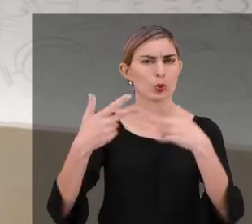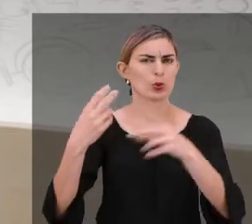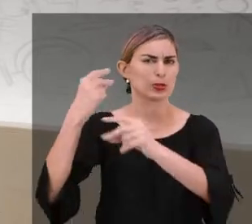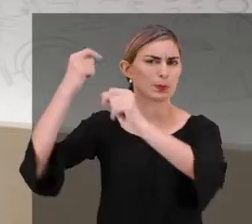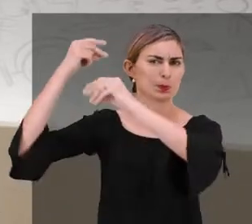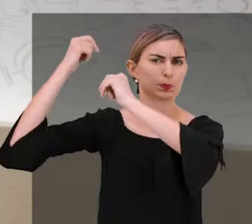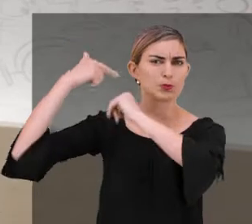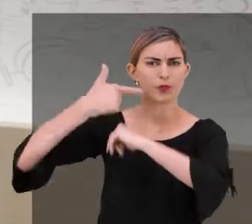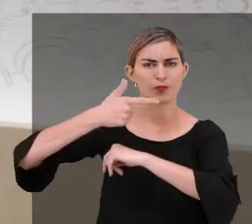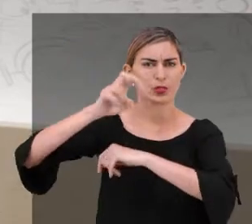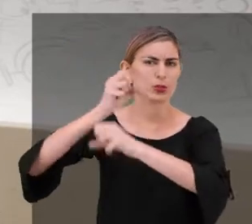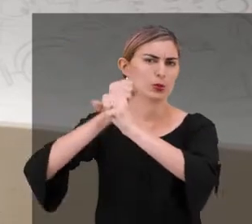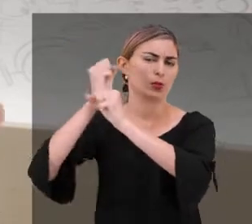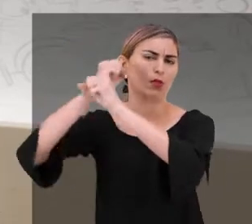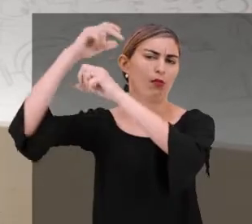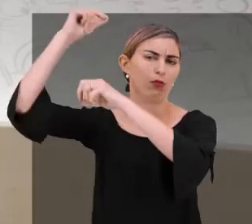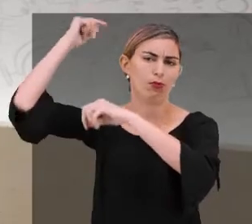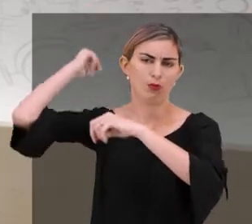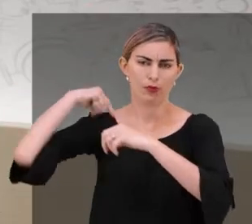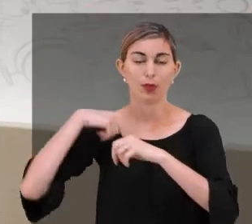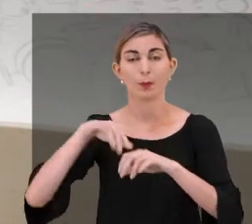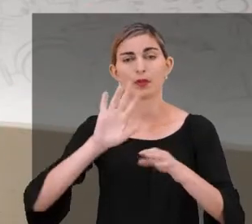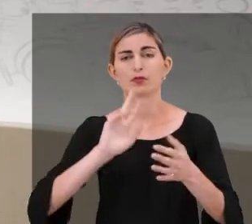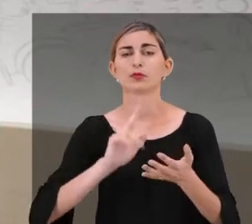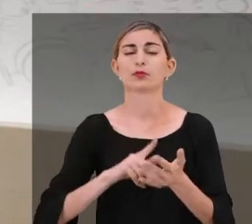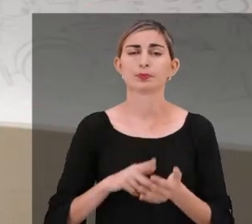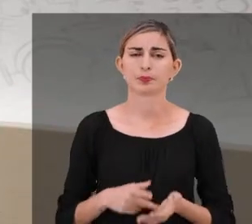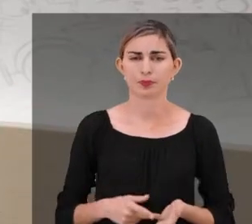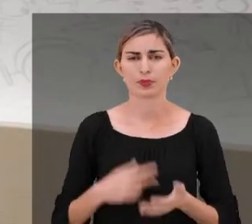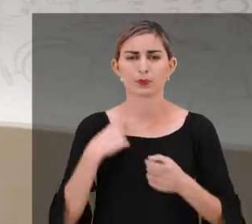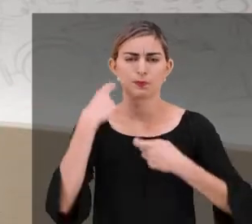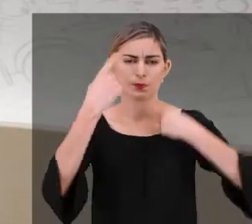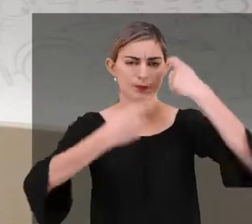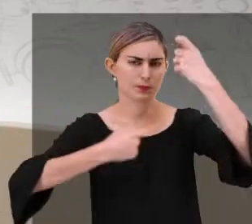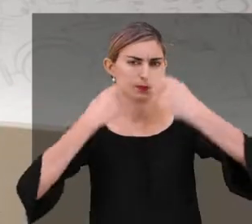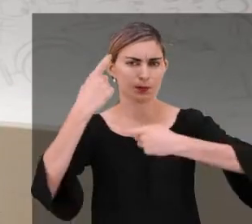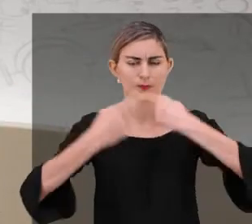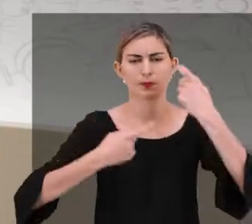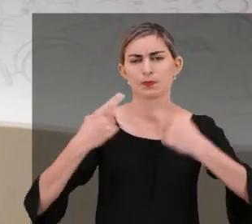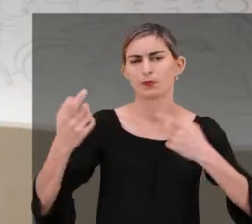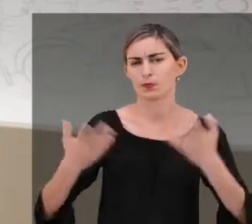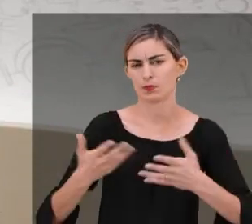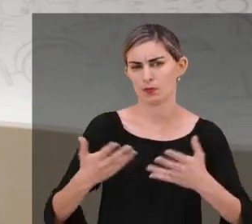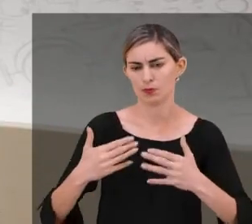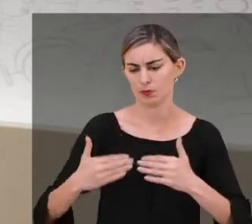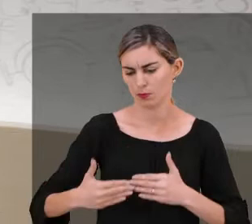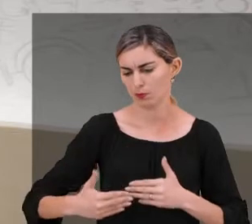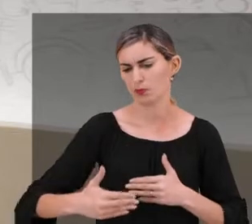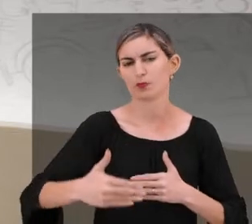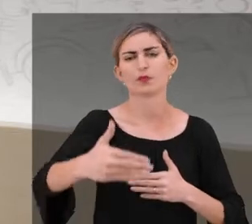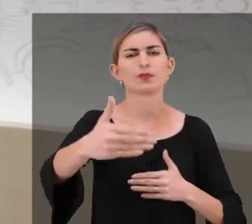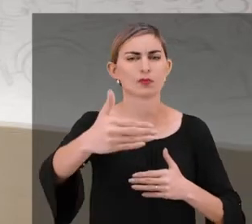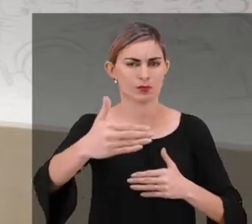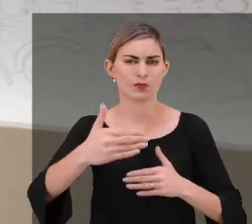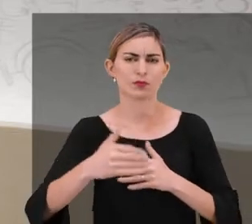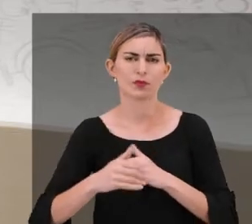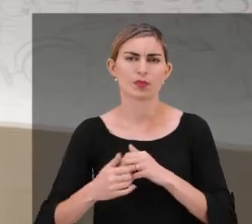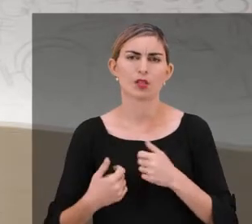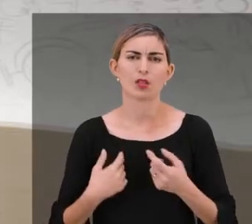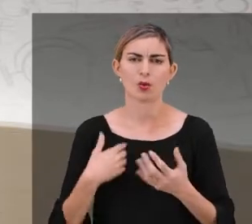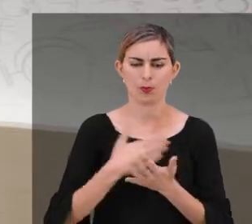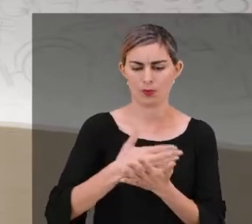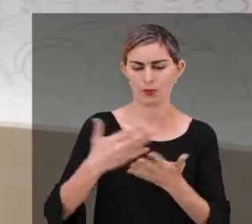coisa de muito antiga, de 25 mil anos atrás, mas de fato a preocupação maior, partindo inclusive